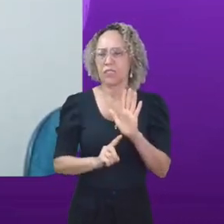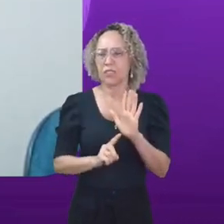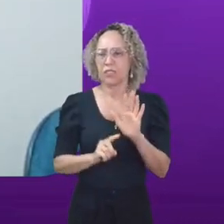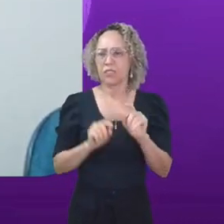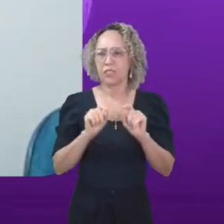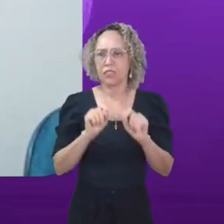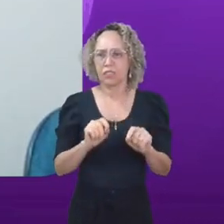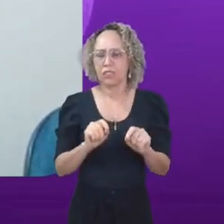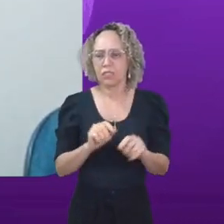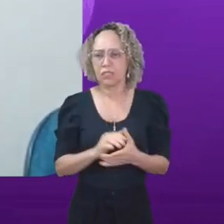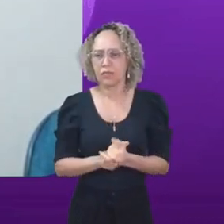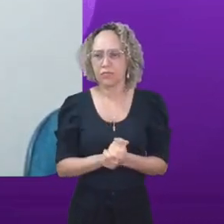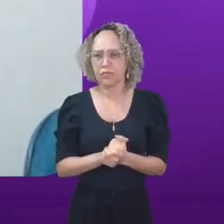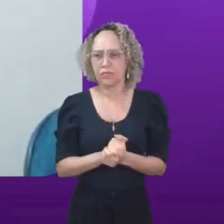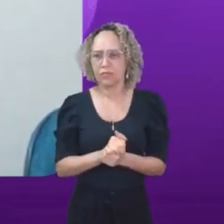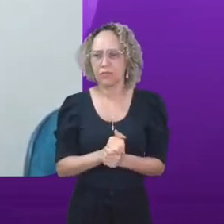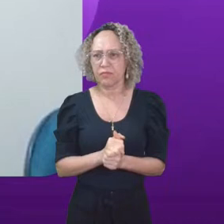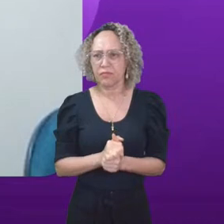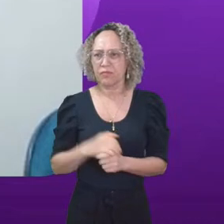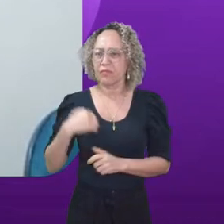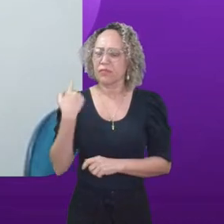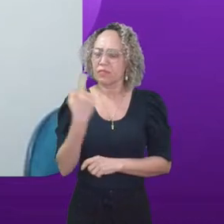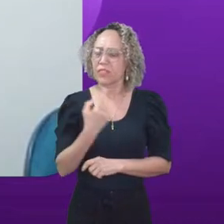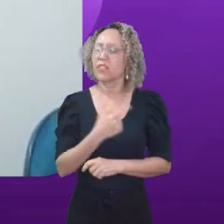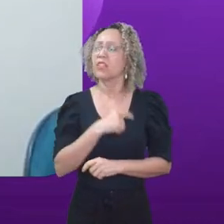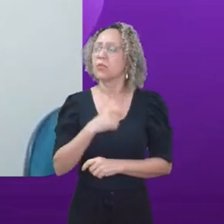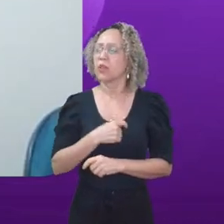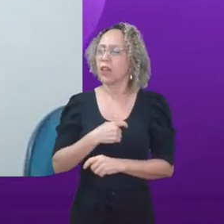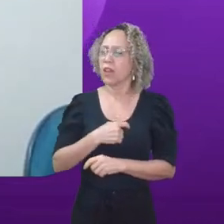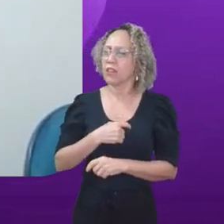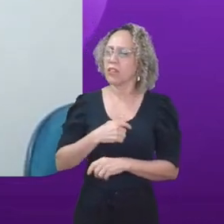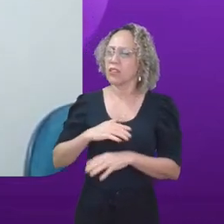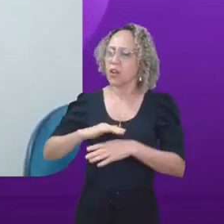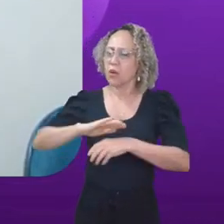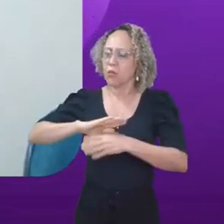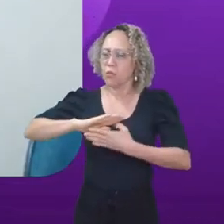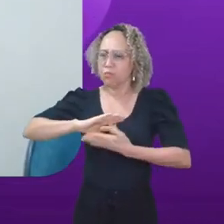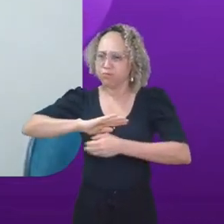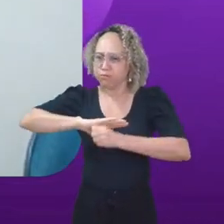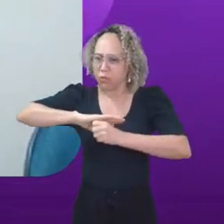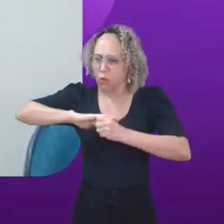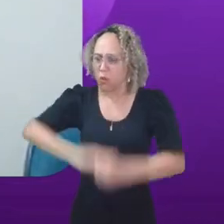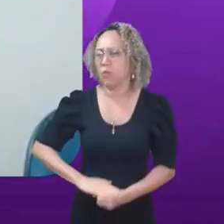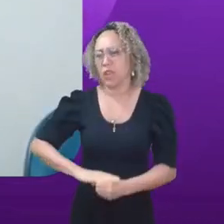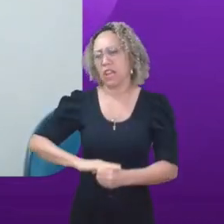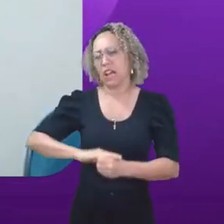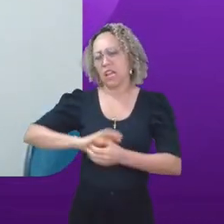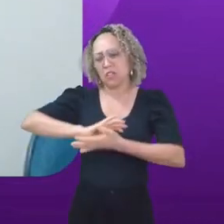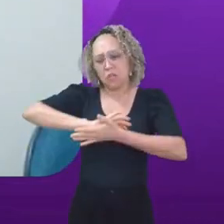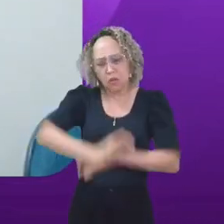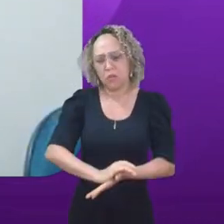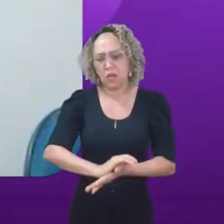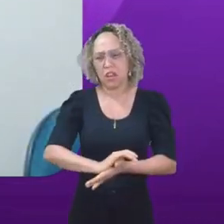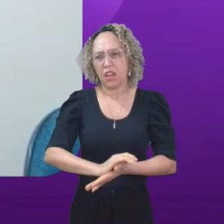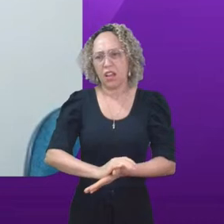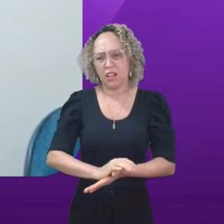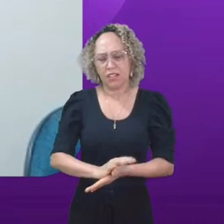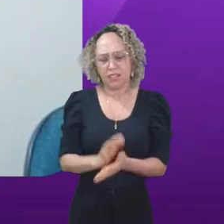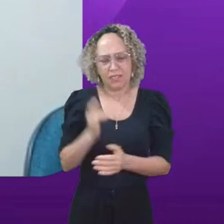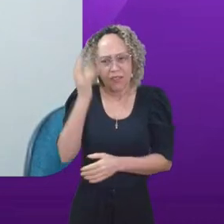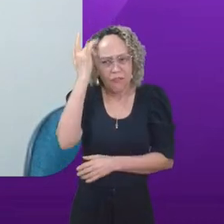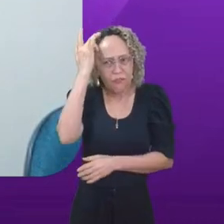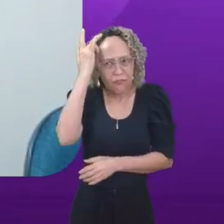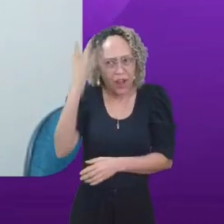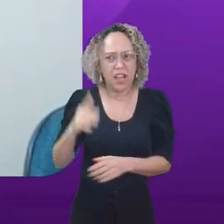isso a gente é podado todo o tempo. Não é fácil essa luta, não é